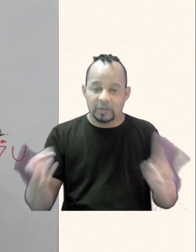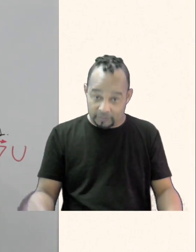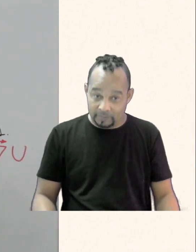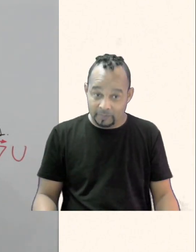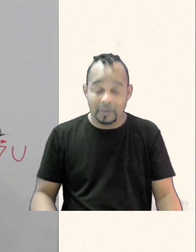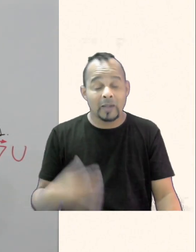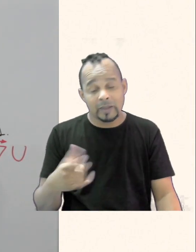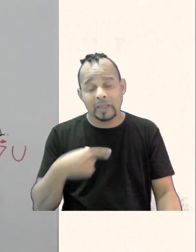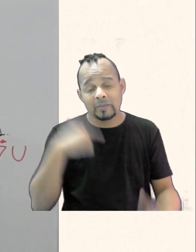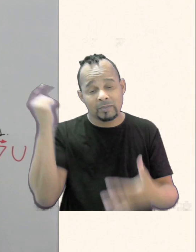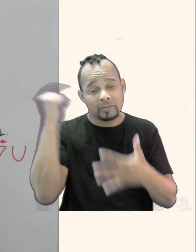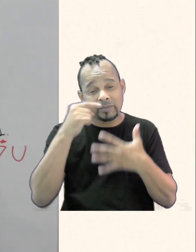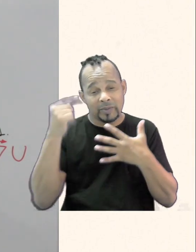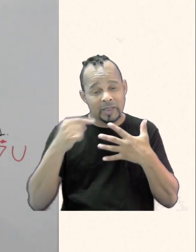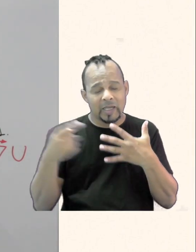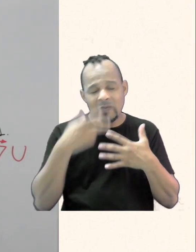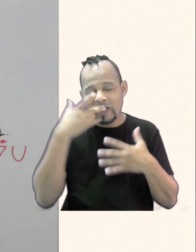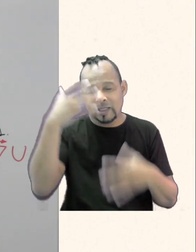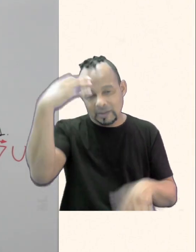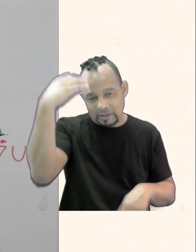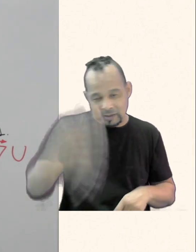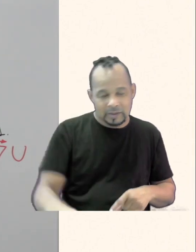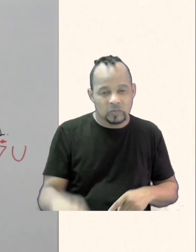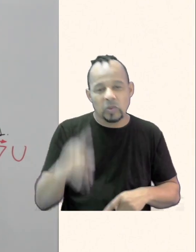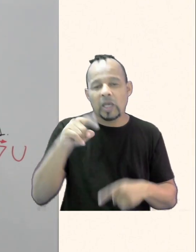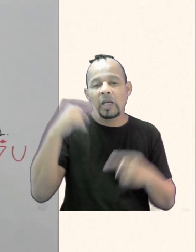olha quantas afirmações que tem que são